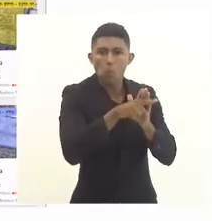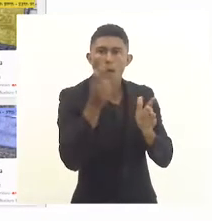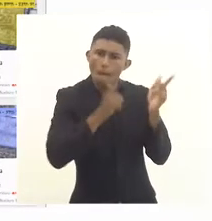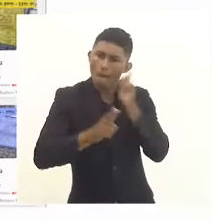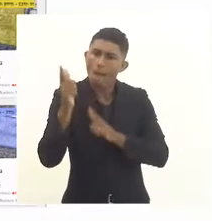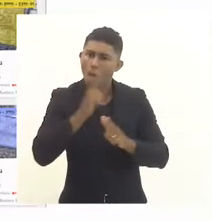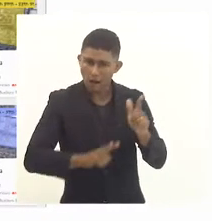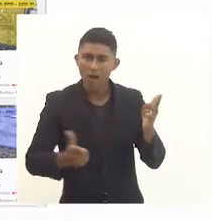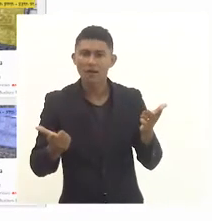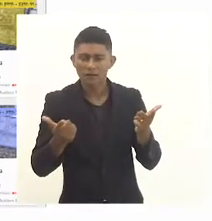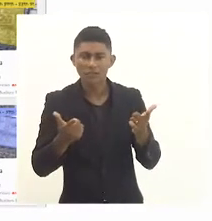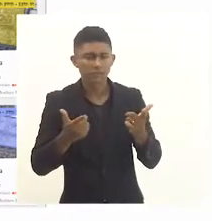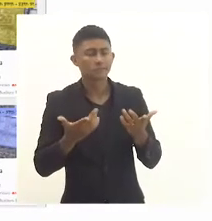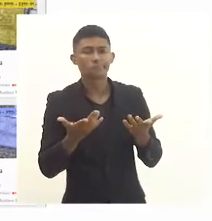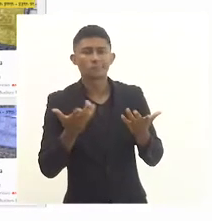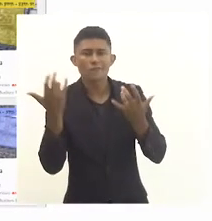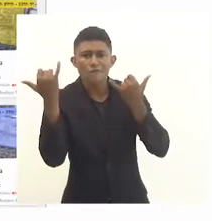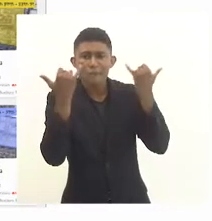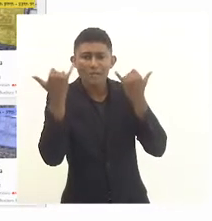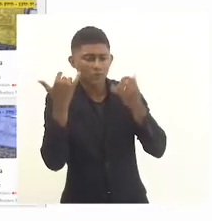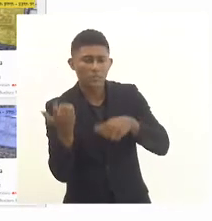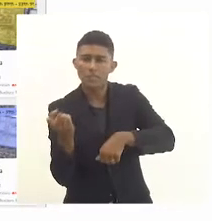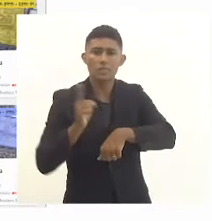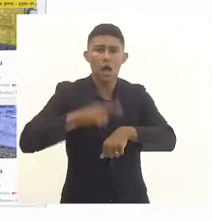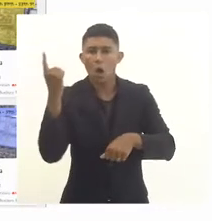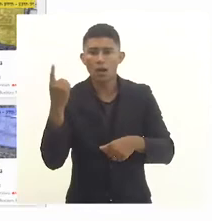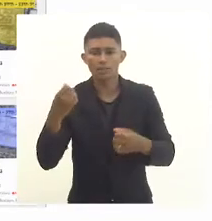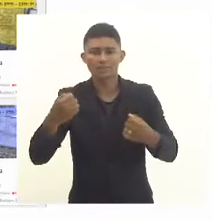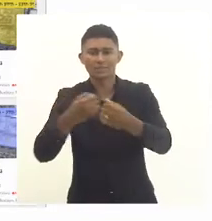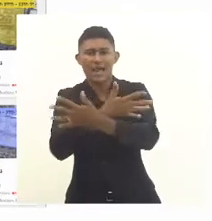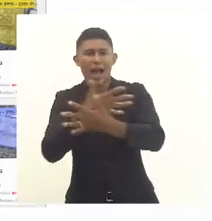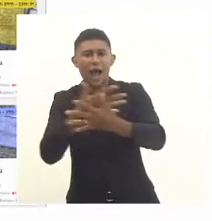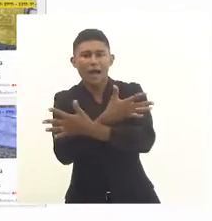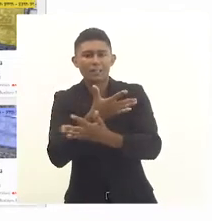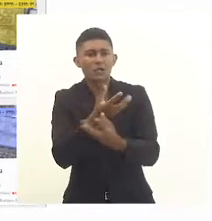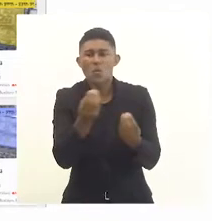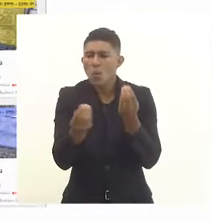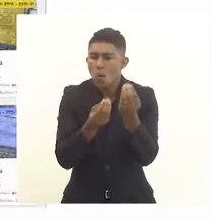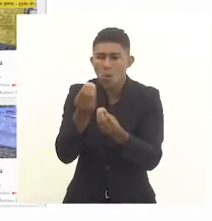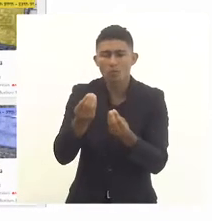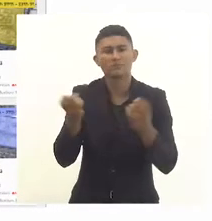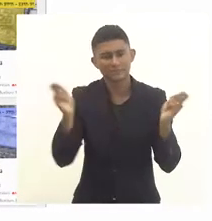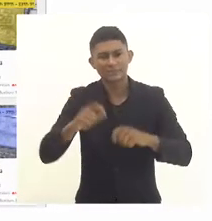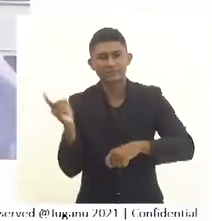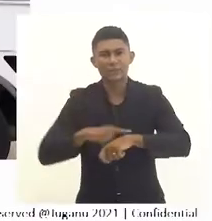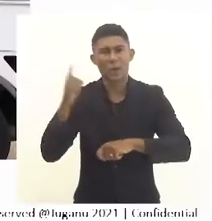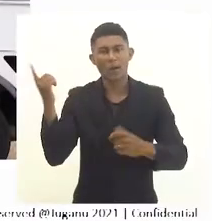de dados te dando informação em tempo real de como sua cidade está sendo colocada.